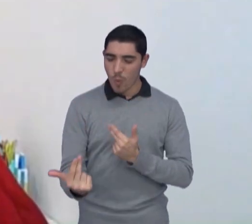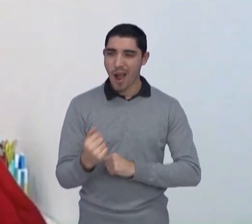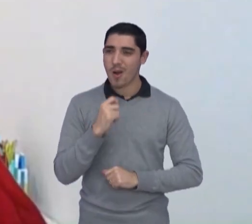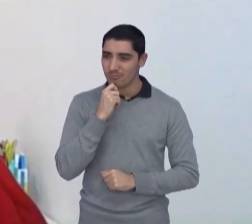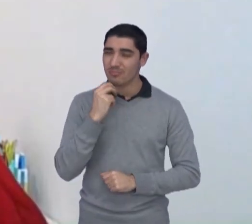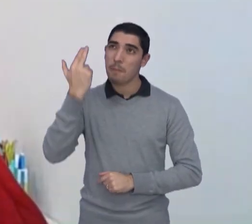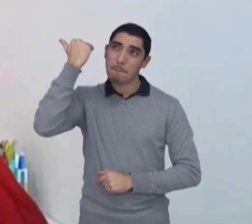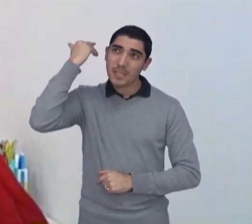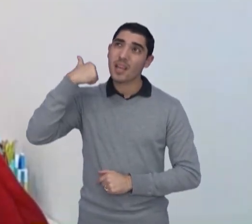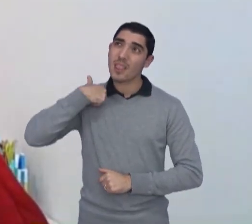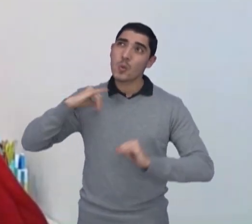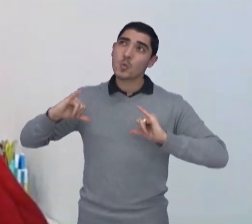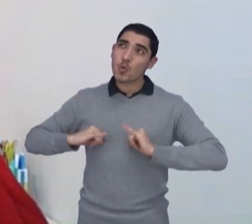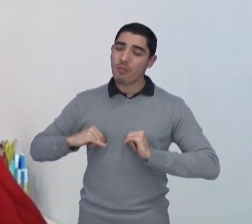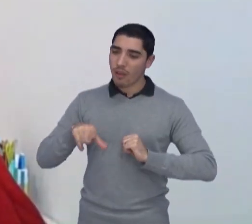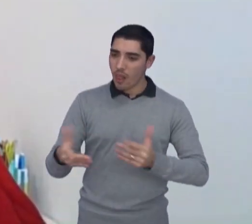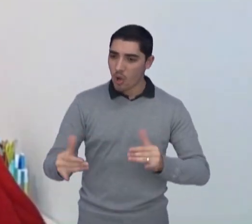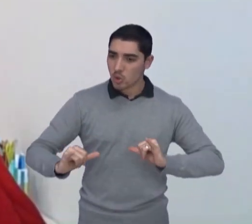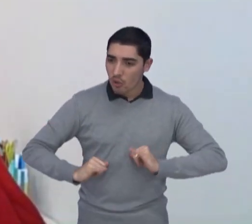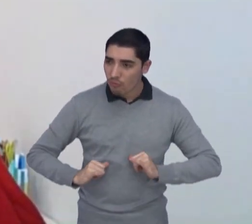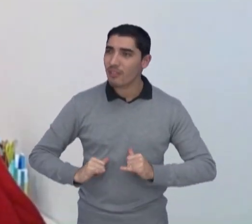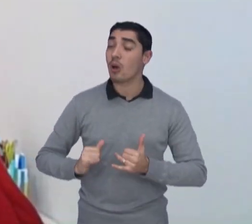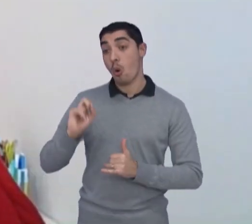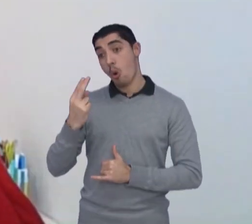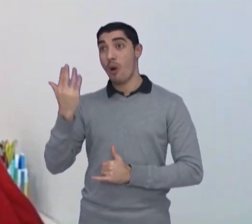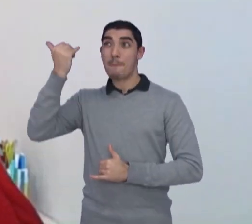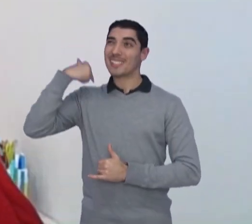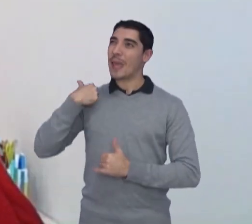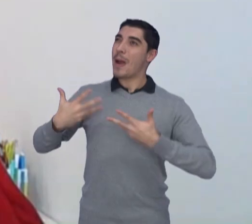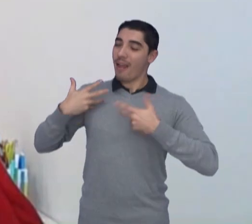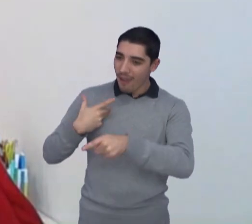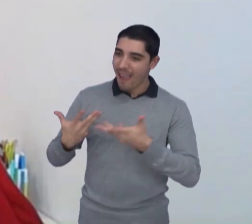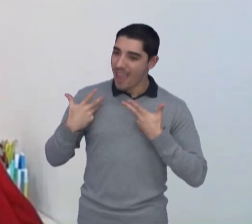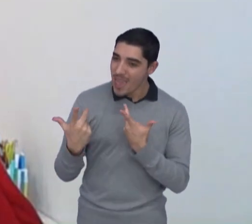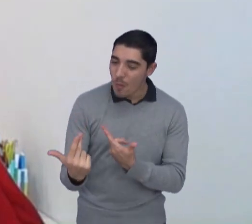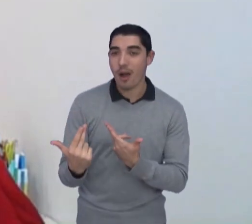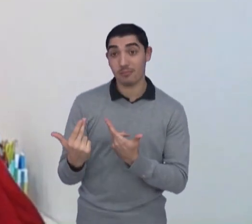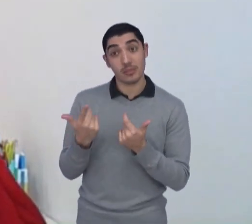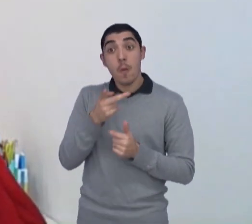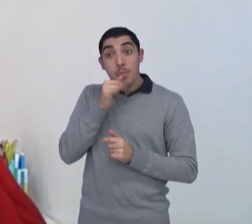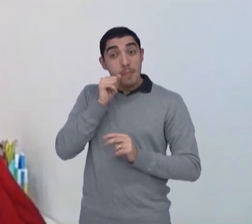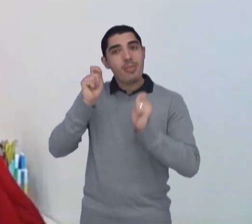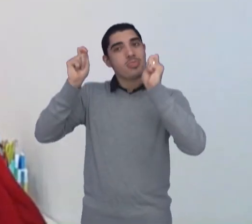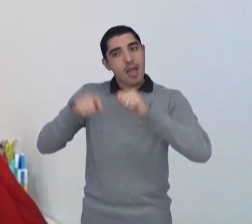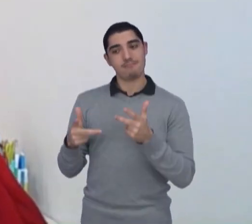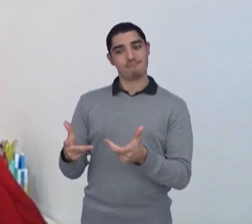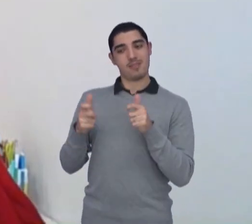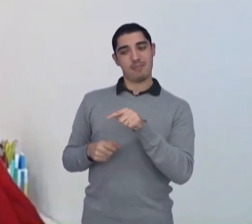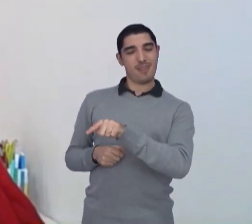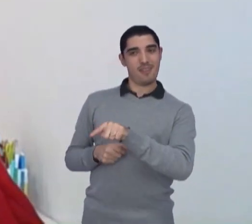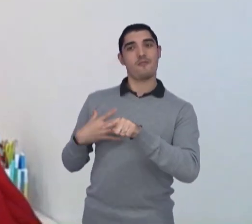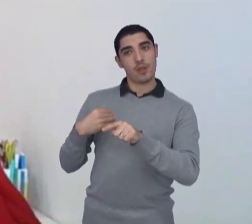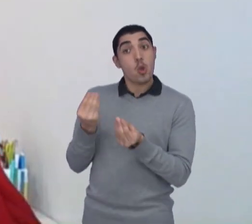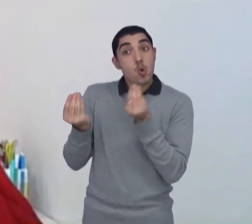para trás, para a sua adolescência. Então, é importante que nesse processo eles possam ser bem conduzidos, para que